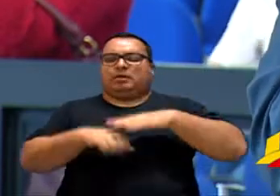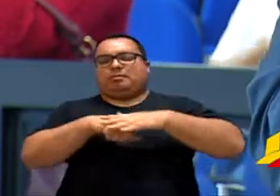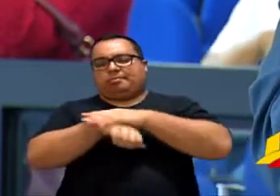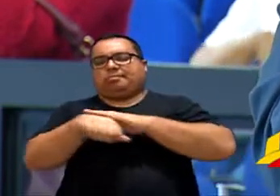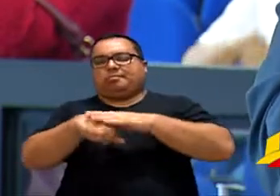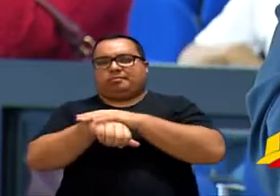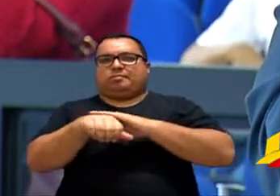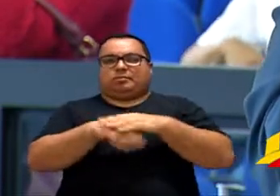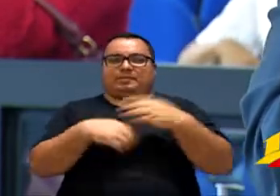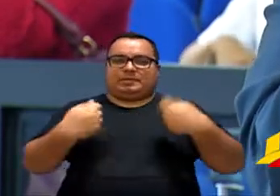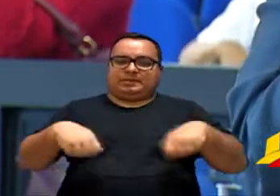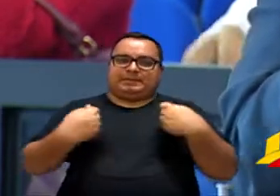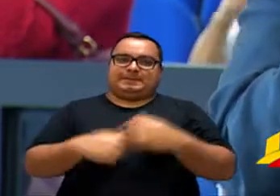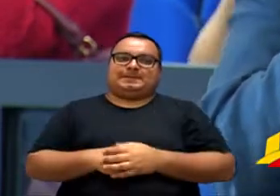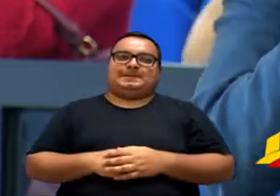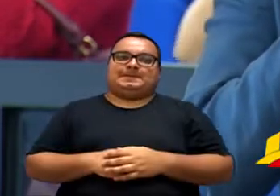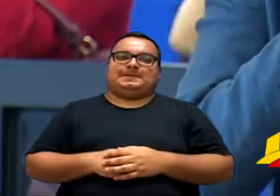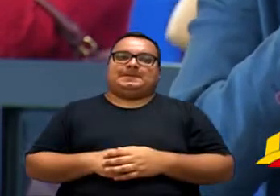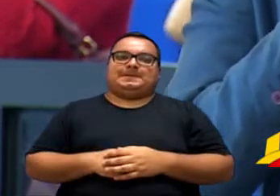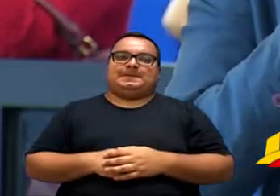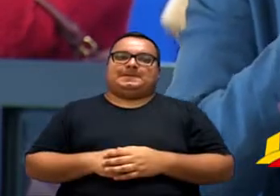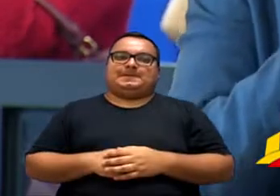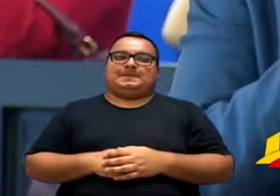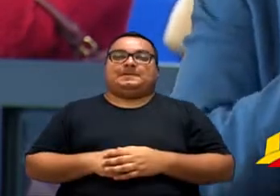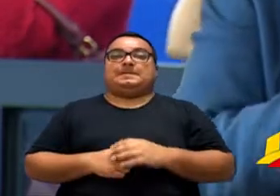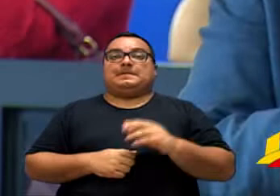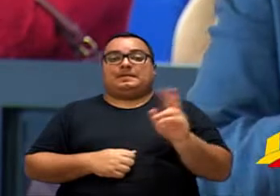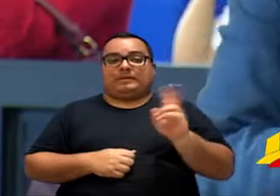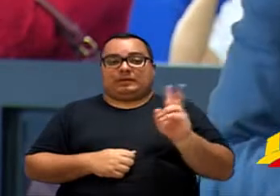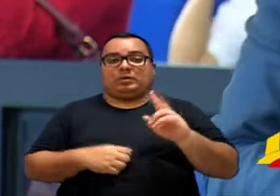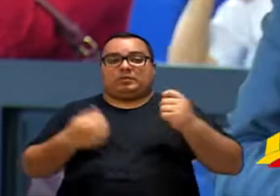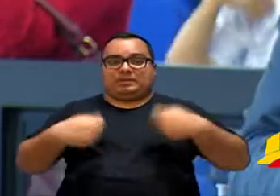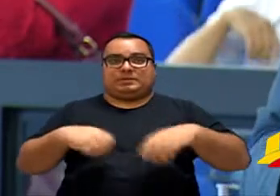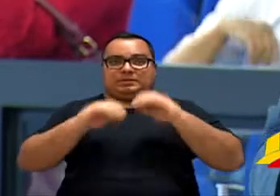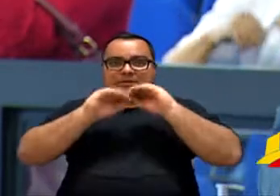ter autorização do vereador quando o projeto é constitucional